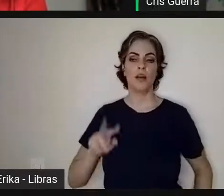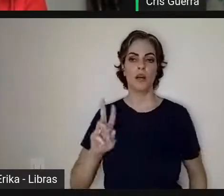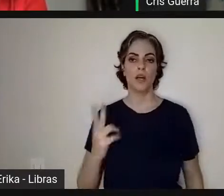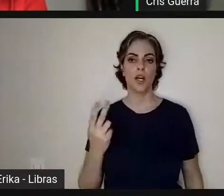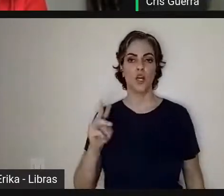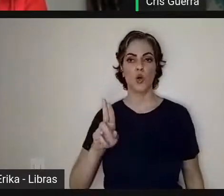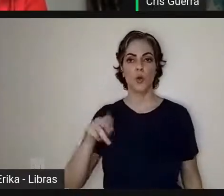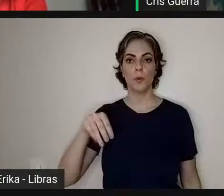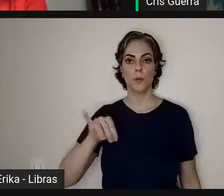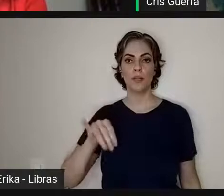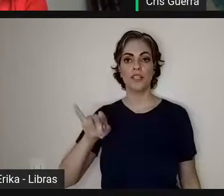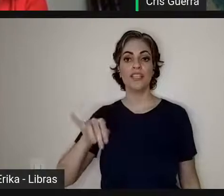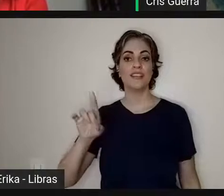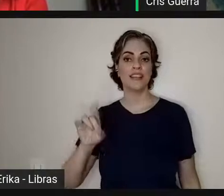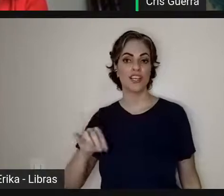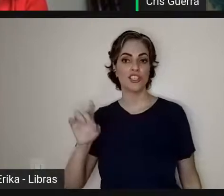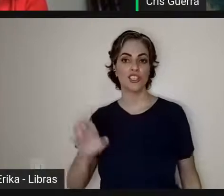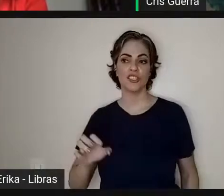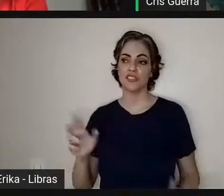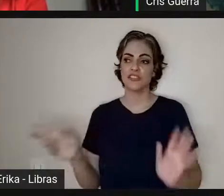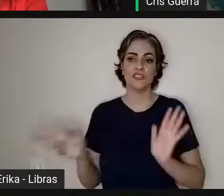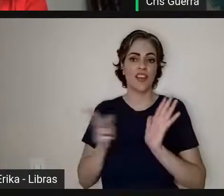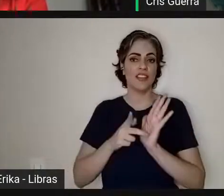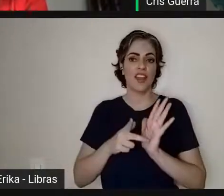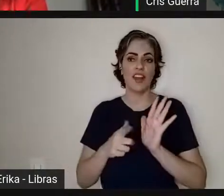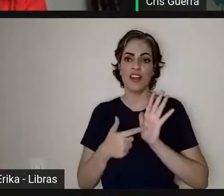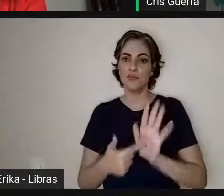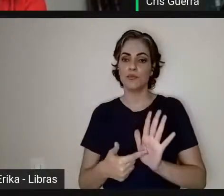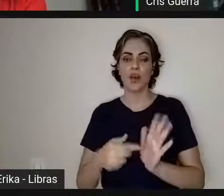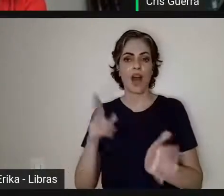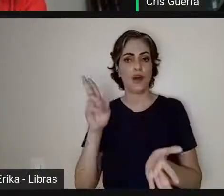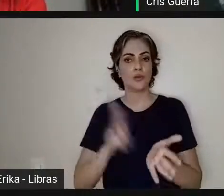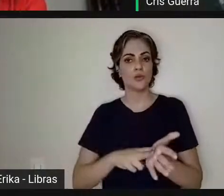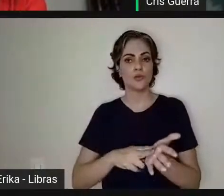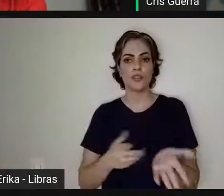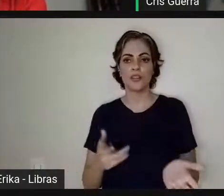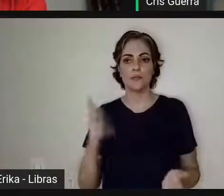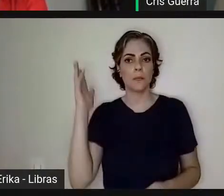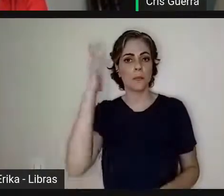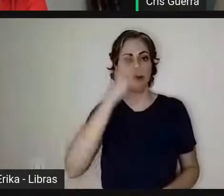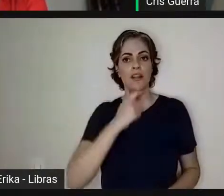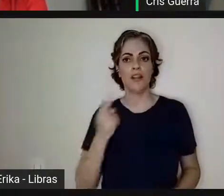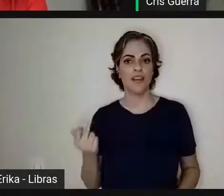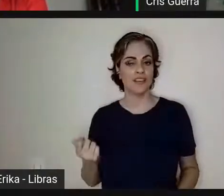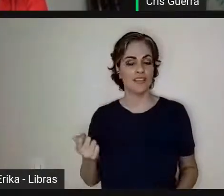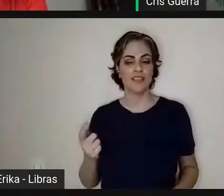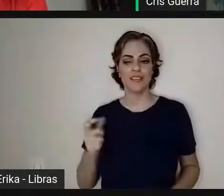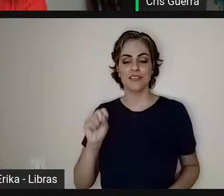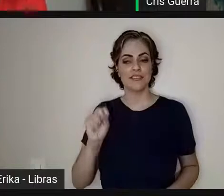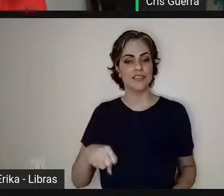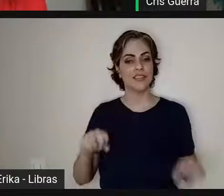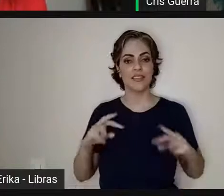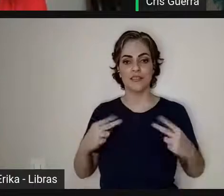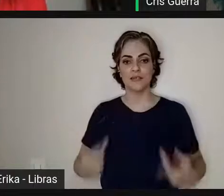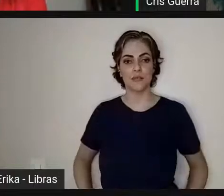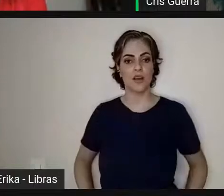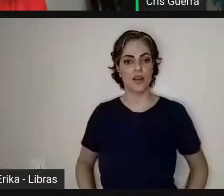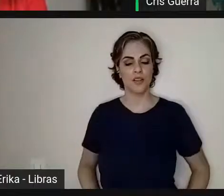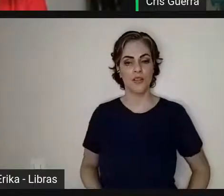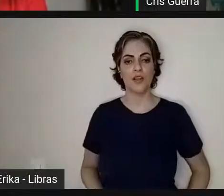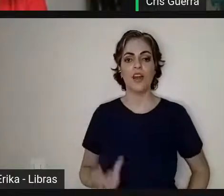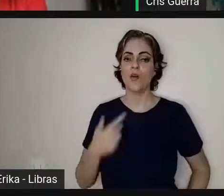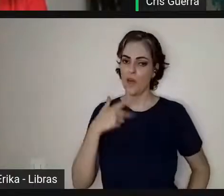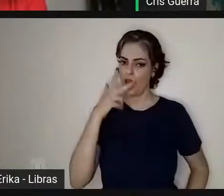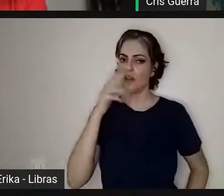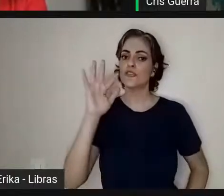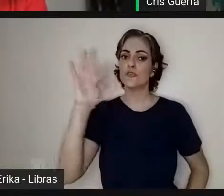mundo real. A gente está trazendo a beleza para a humanidade, ou a humanidade para a beleza. Eu acho que a gente vai chegar lá,